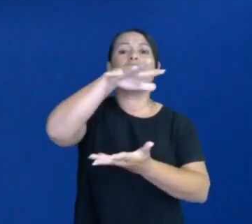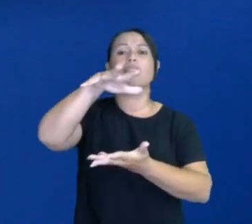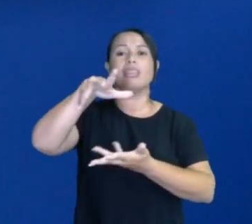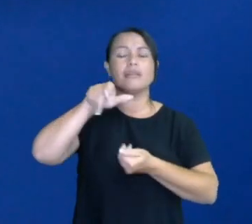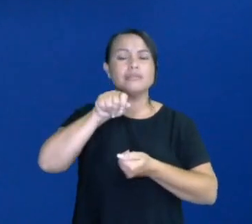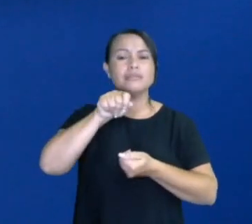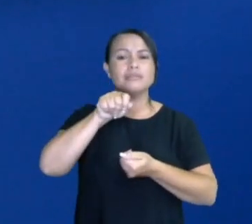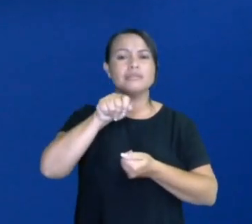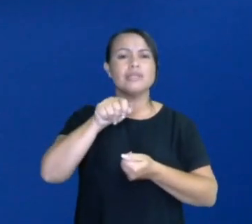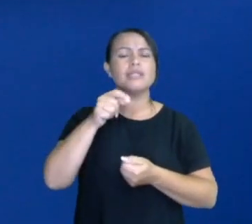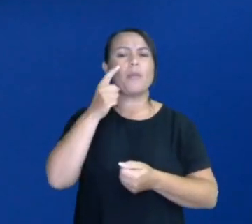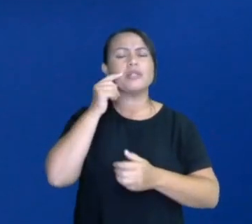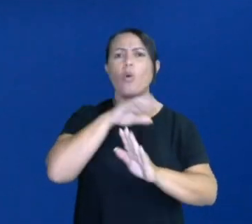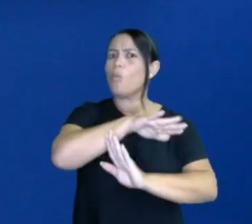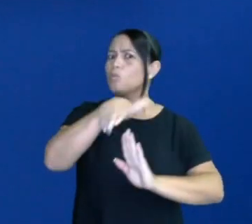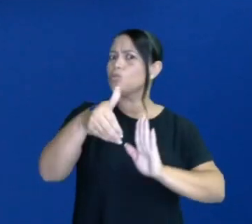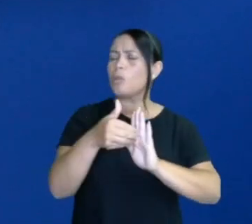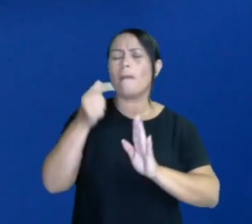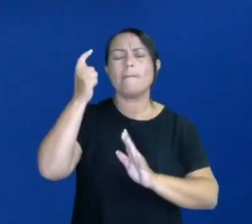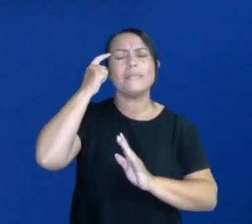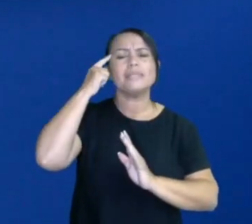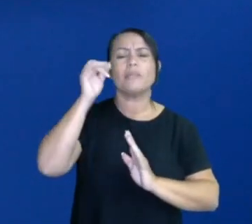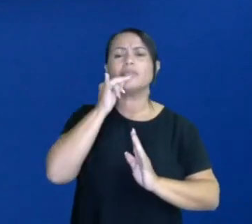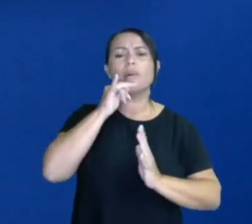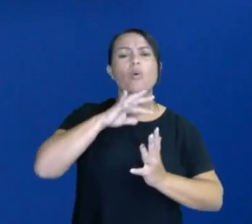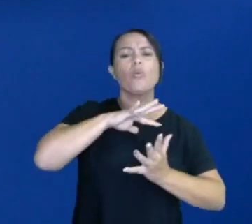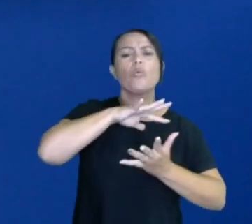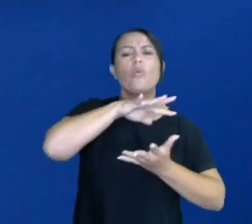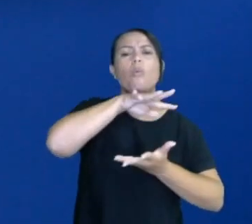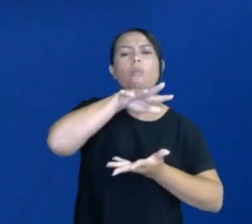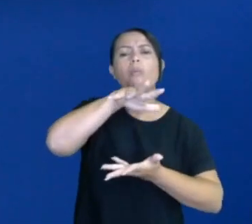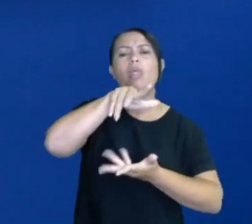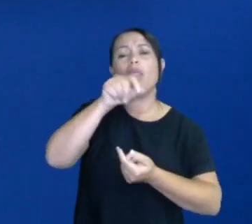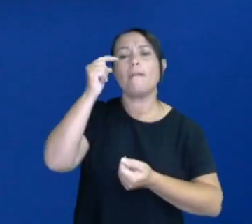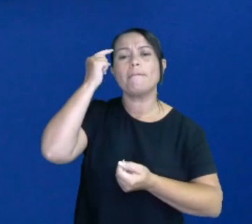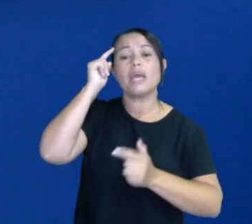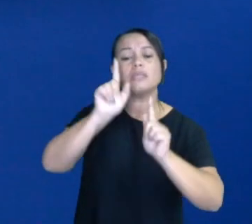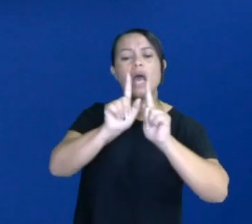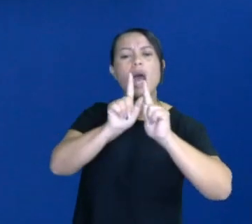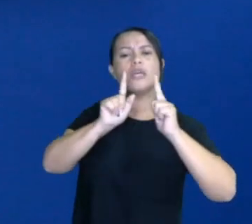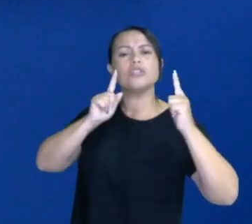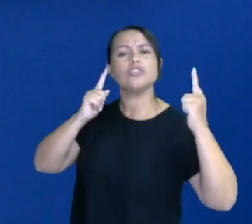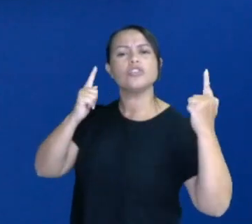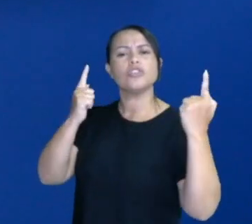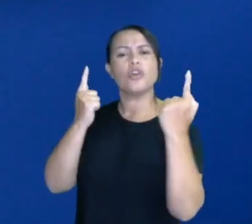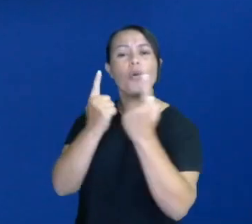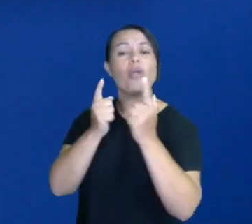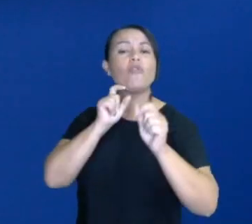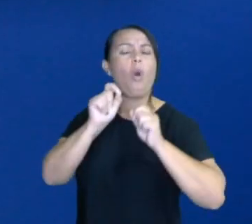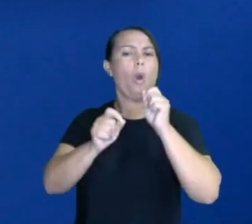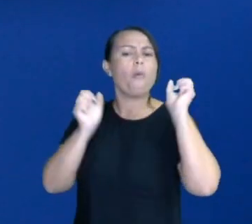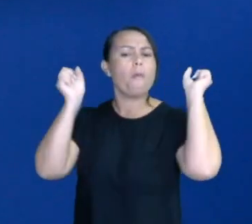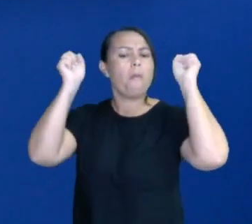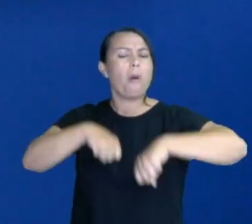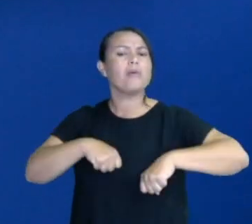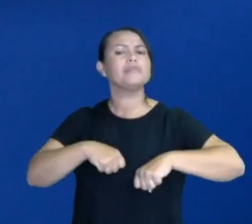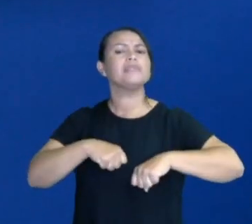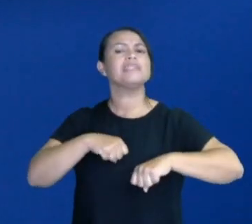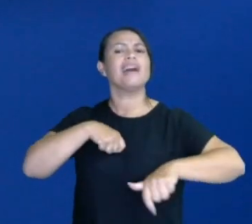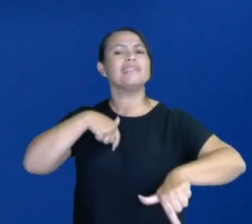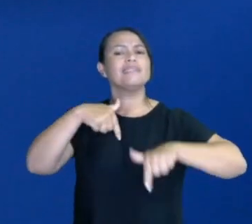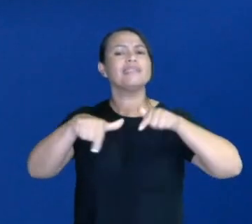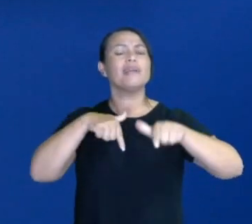todo. Então, quando você pensar no planeta Terra, você pense a geografia como possibilidade de poder